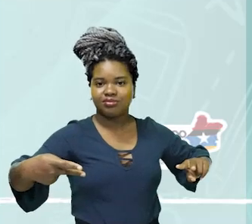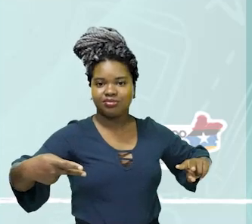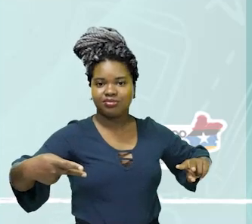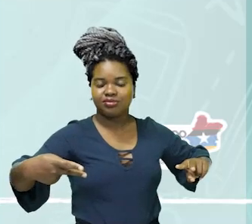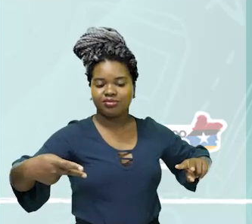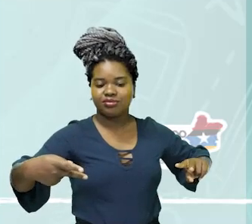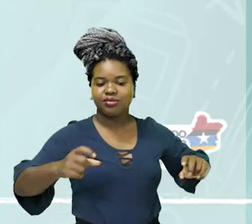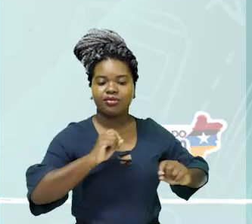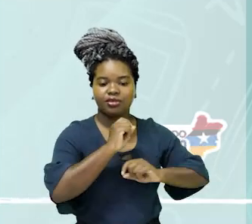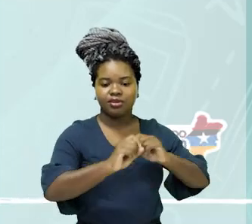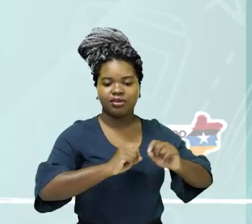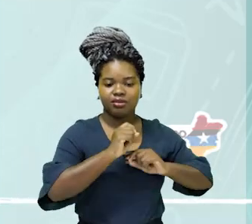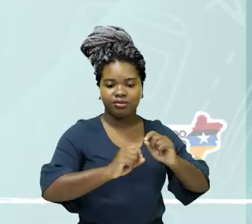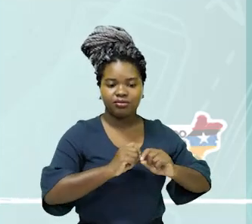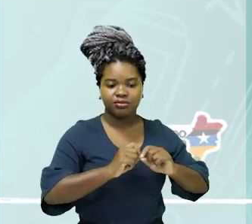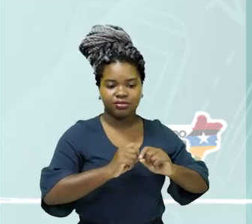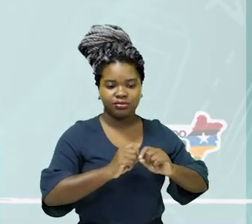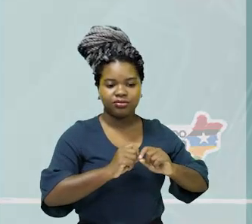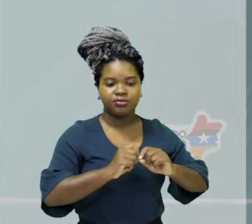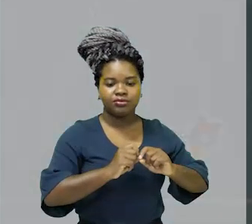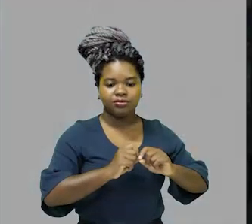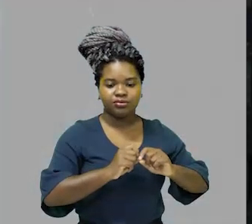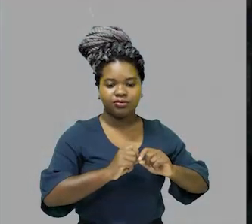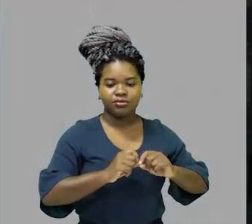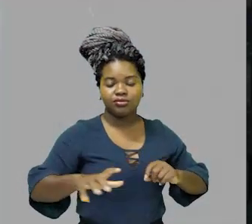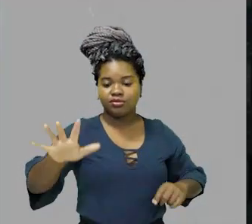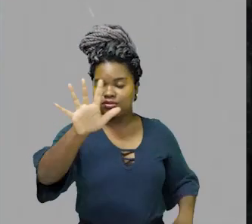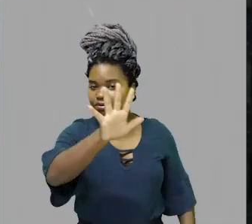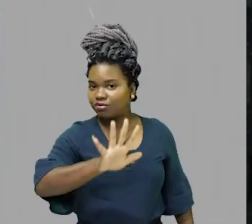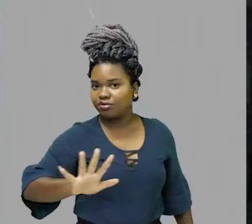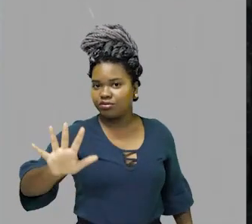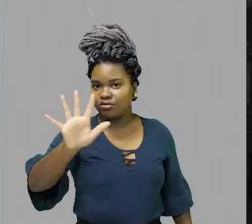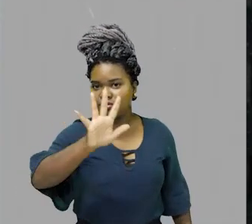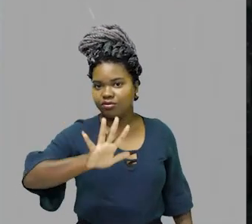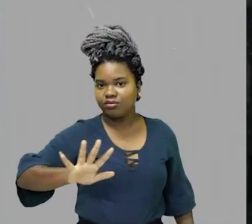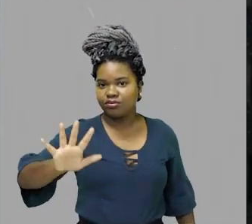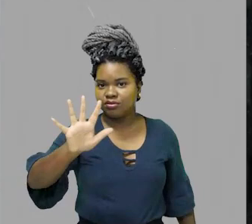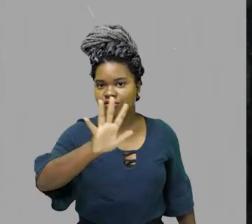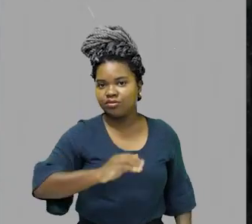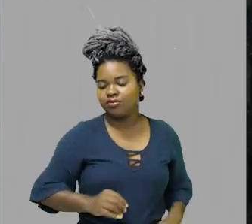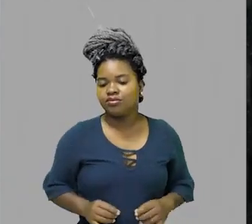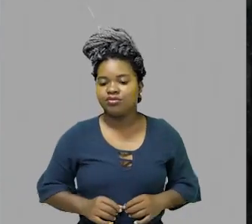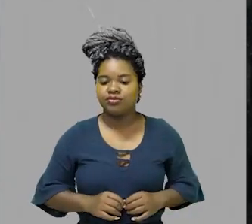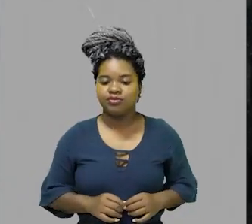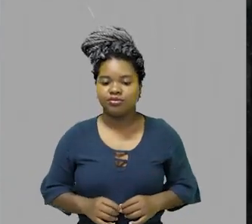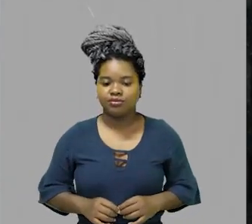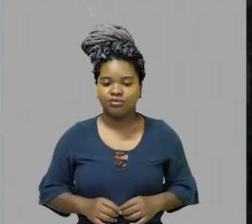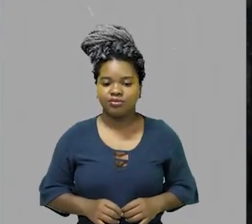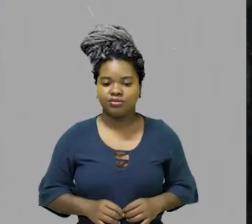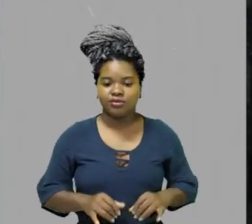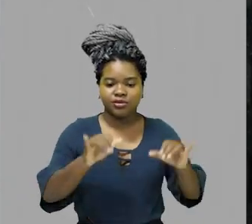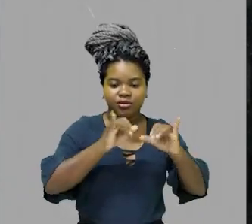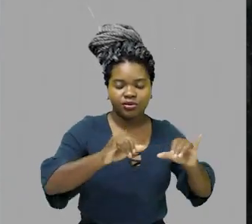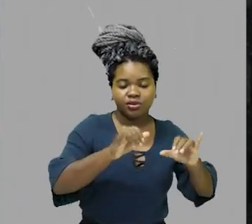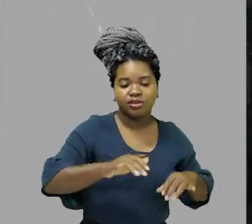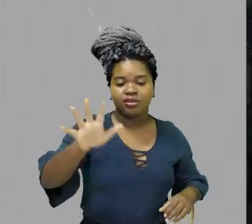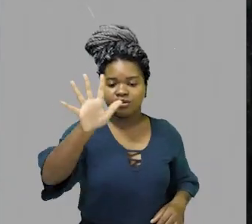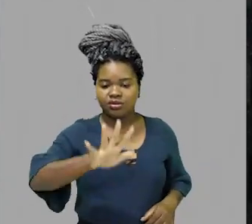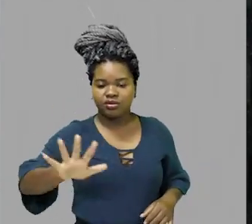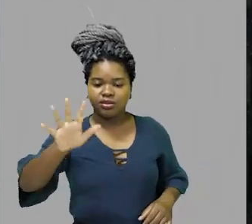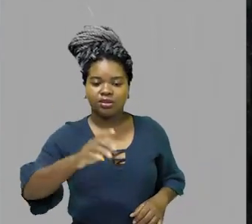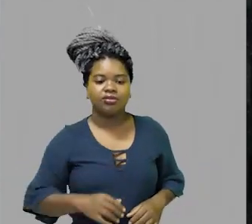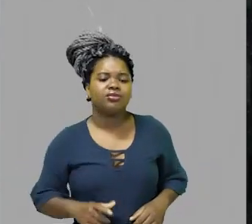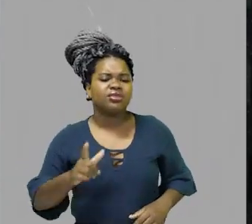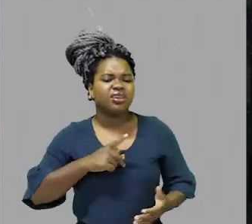uma linguagem universal. Existem alguns erros que muitas vezes a gente vê na televisão, né, principalmente em